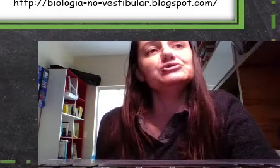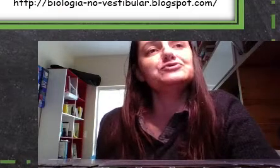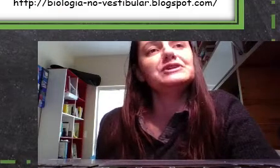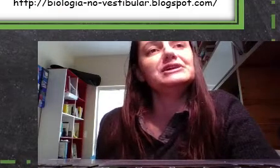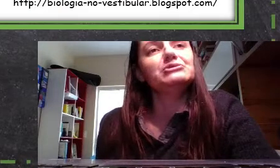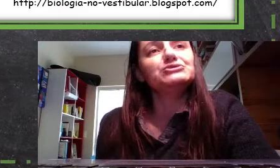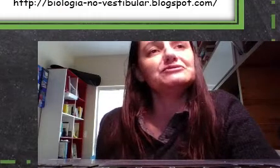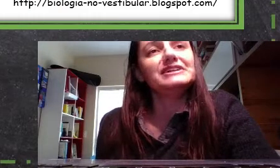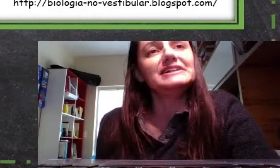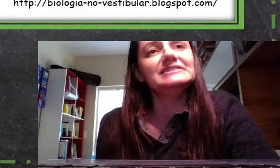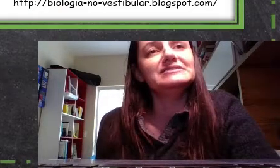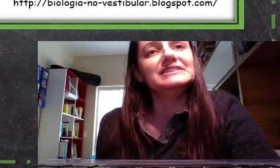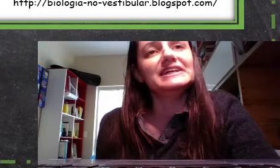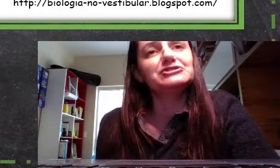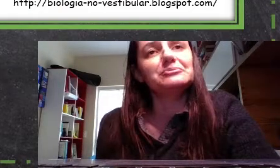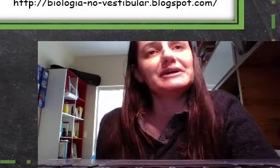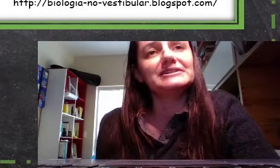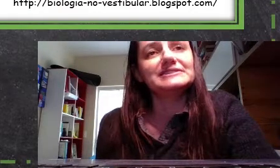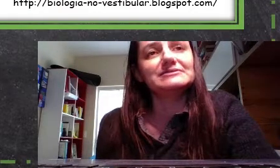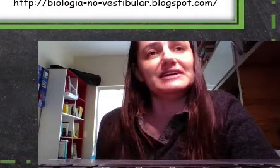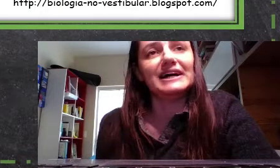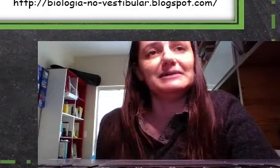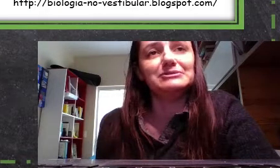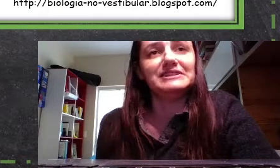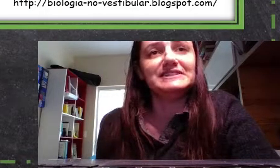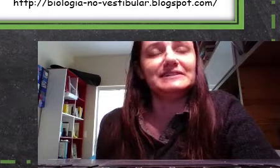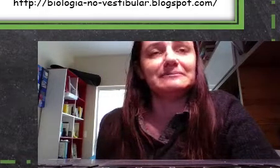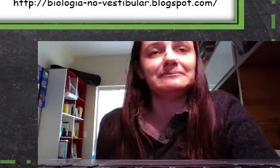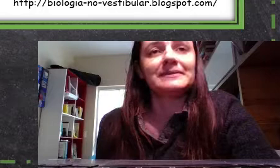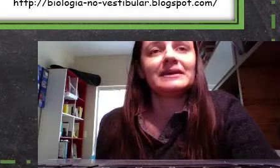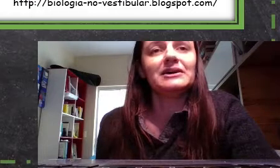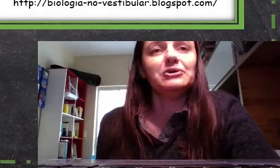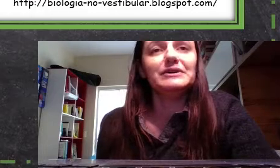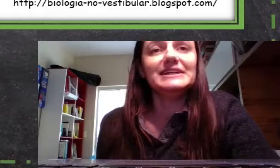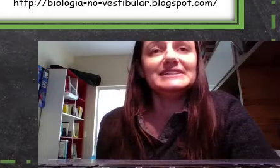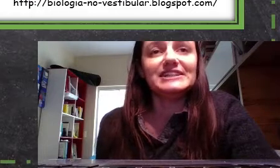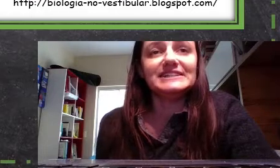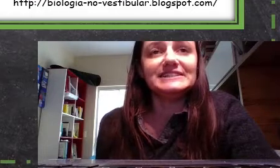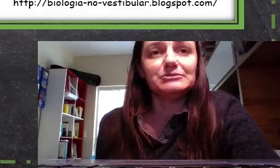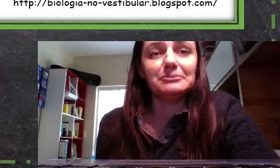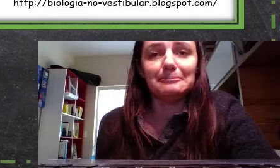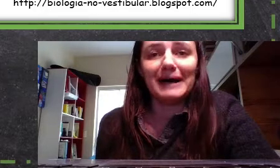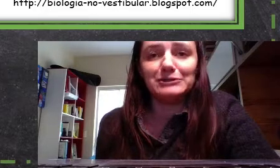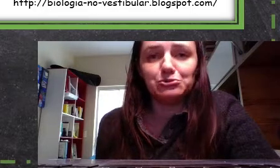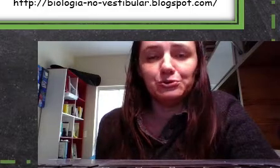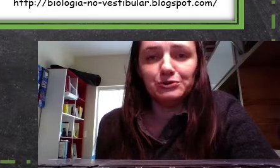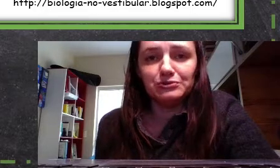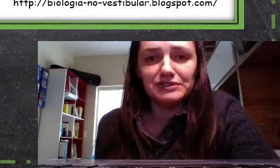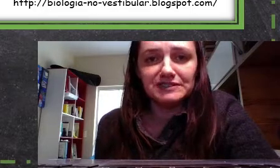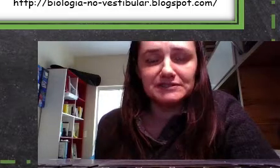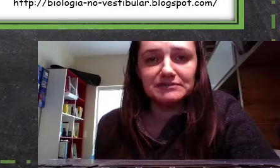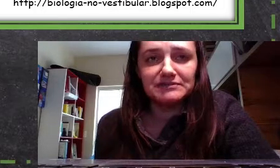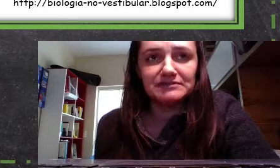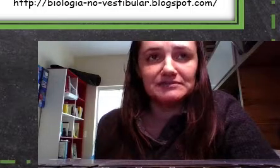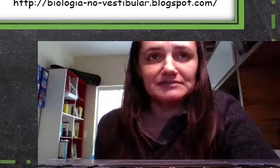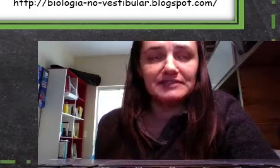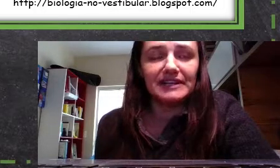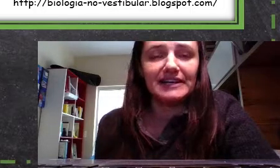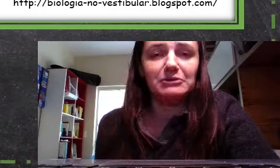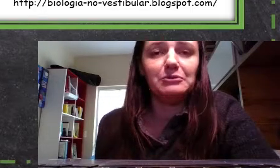aí os folículos ovarianos, eles começam a amadurecer. Quando eles já estão